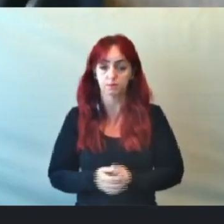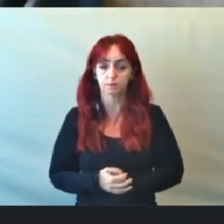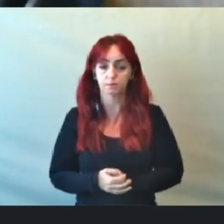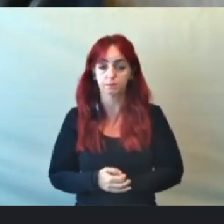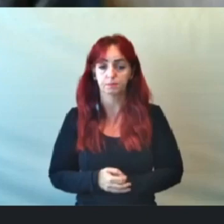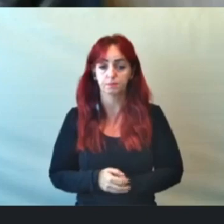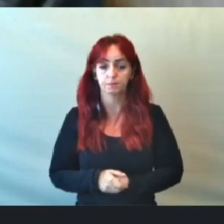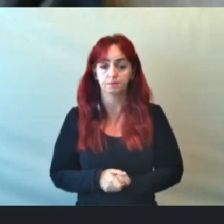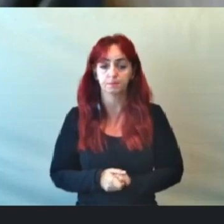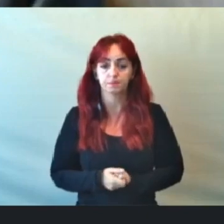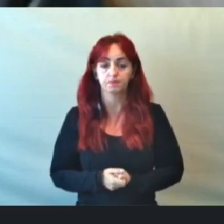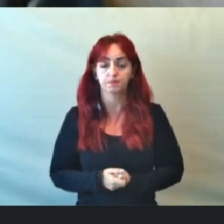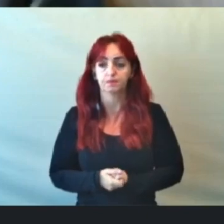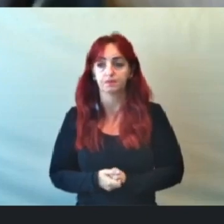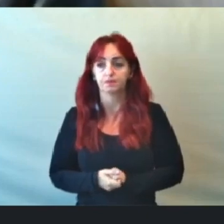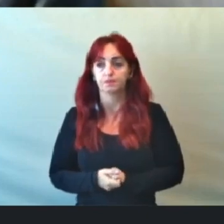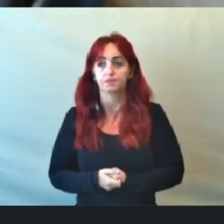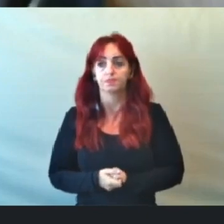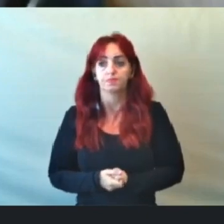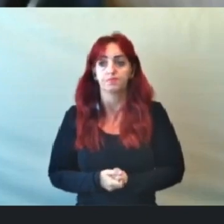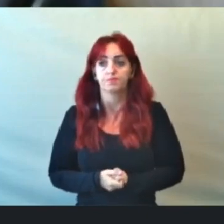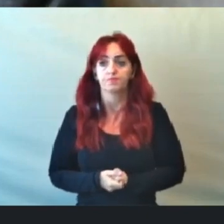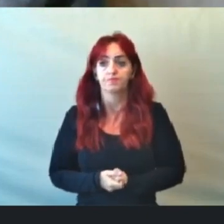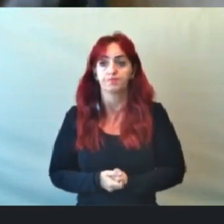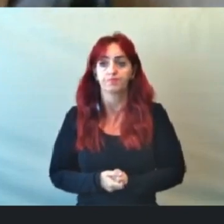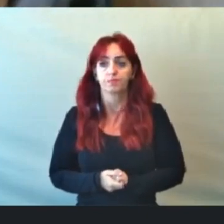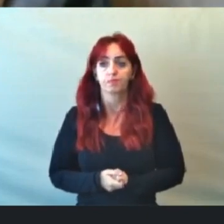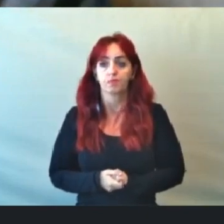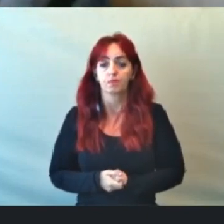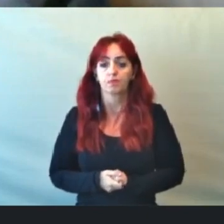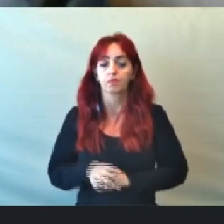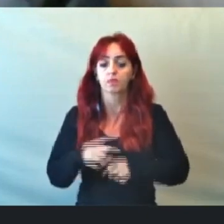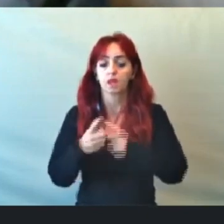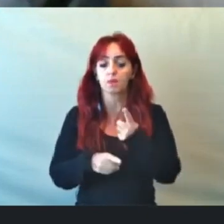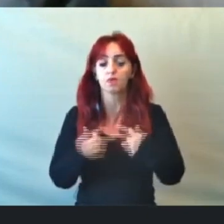Em seguida, é preciso pensar que